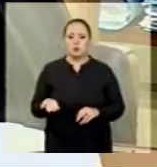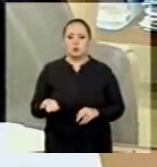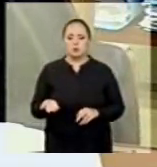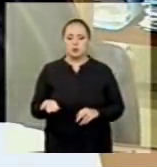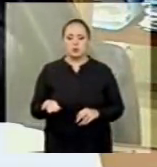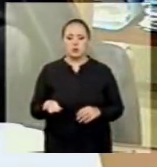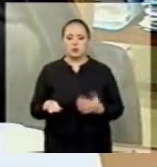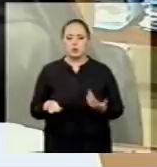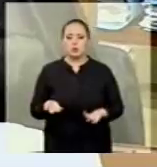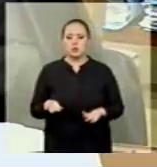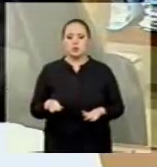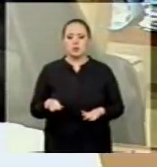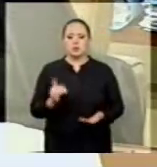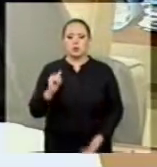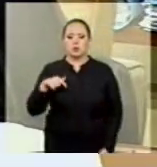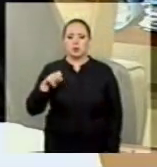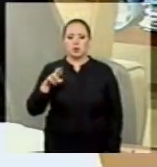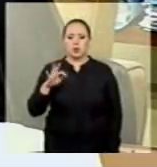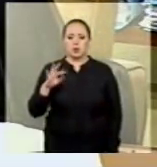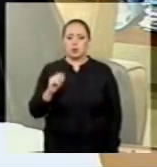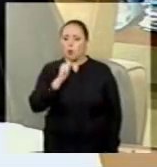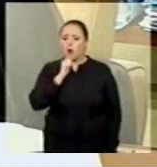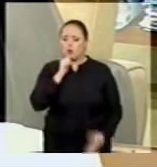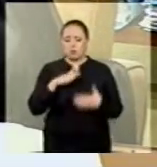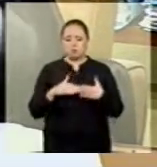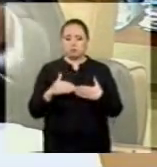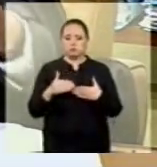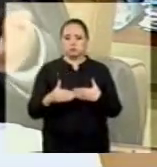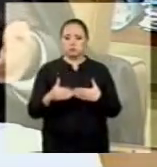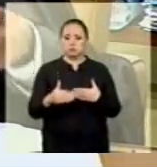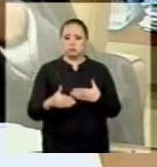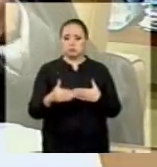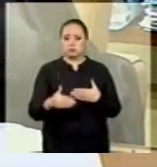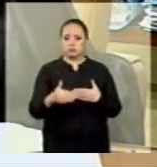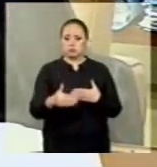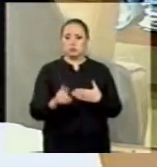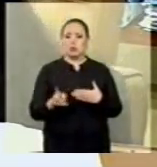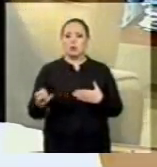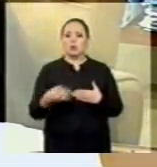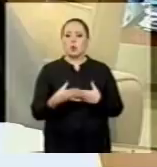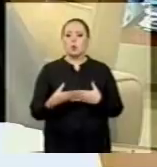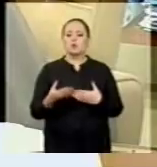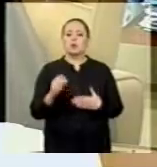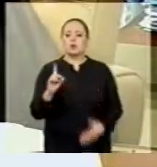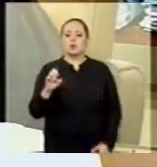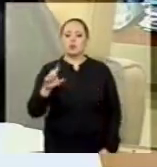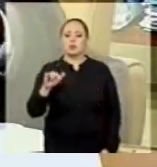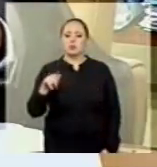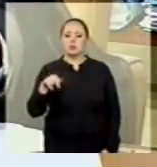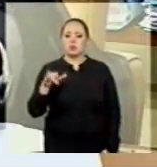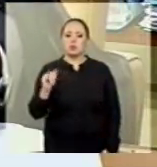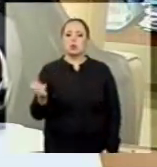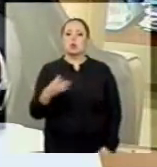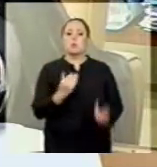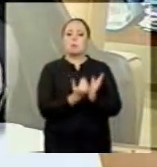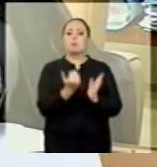E o inquérito tramita. E se pedem sempre novas diligências ou prorrogação, com a